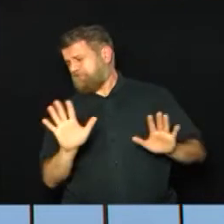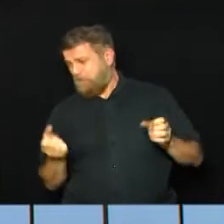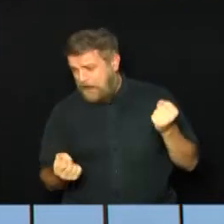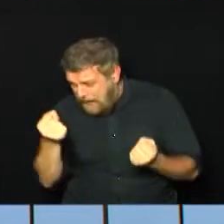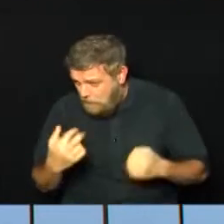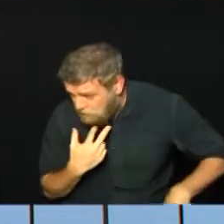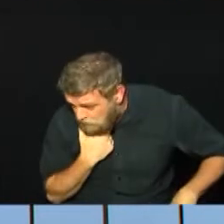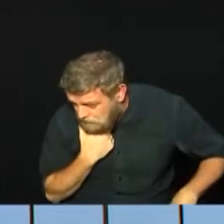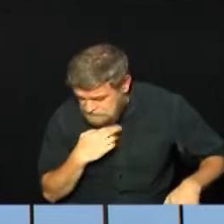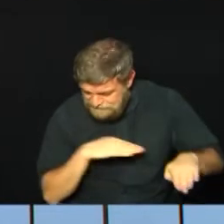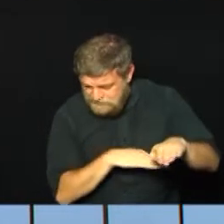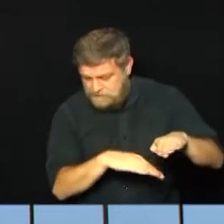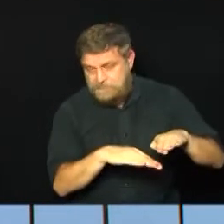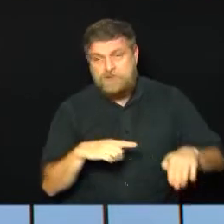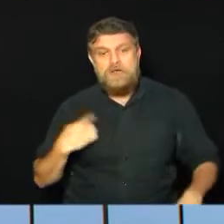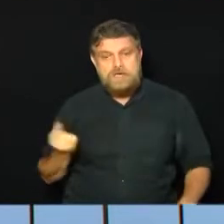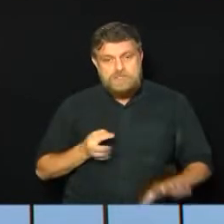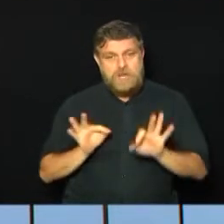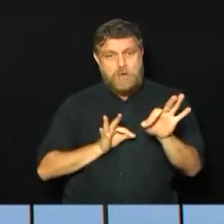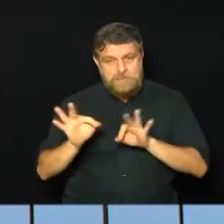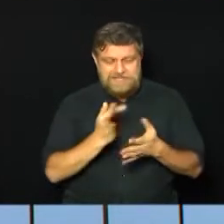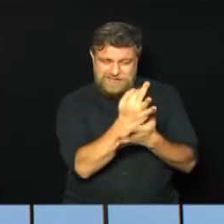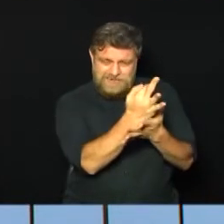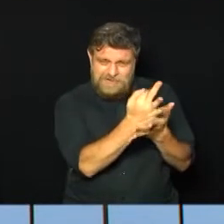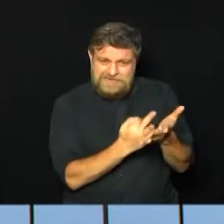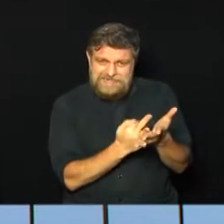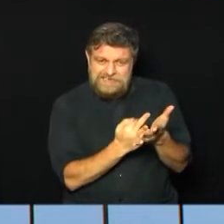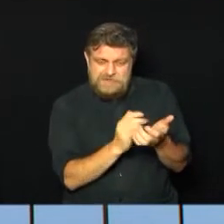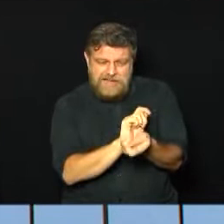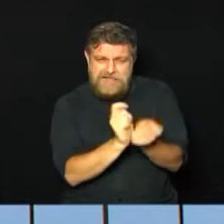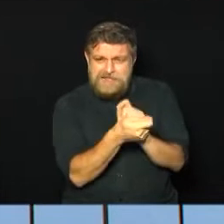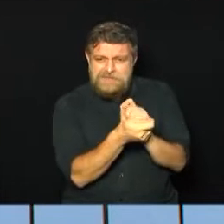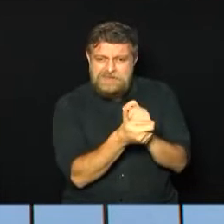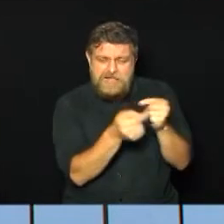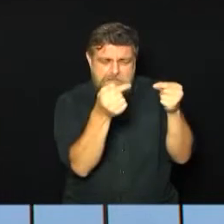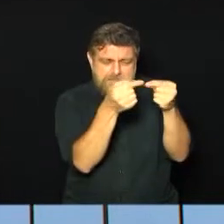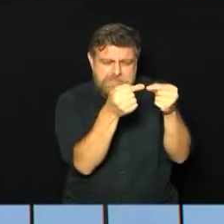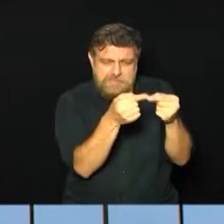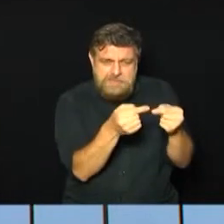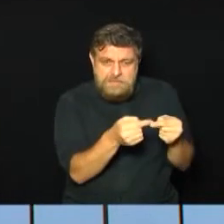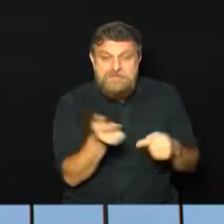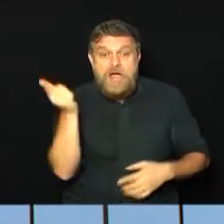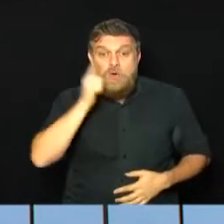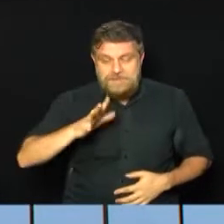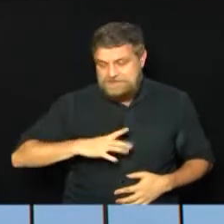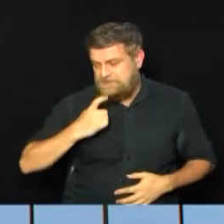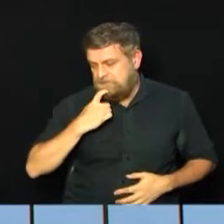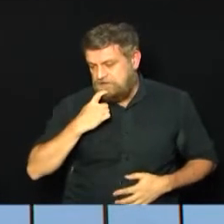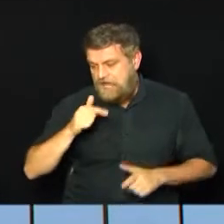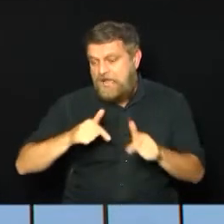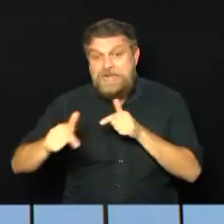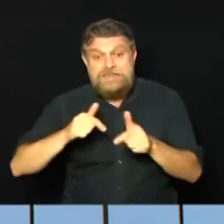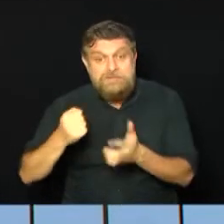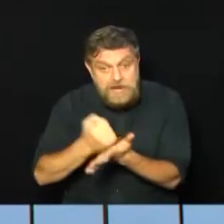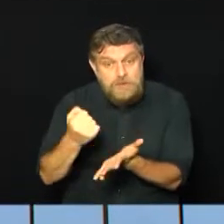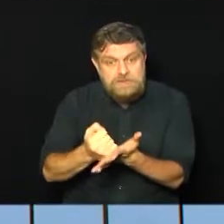Então, conseguimos aprovar, esse projeto ficou redondo, vai trazer milhares de empregos para Campinas. E antes de ele chegar na